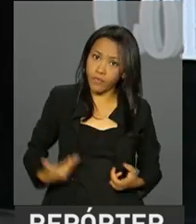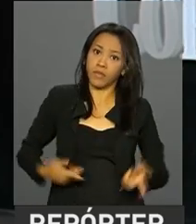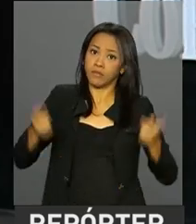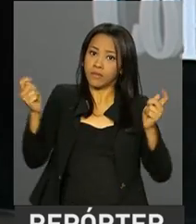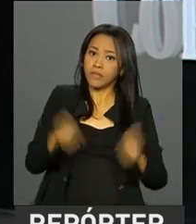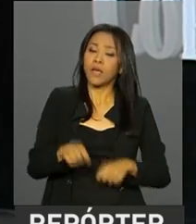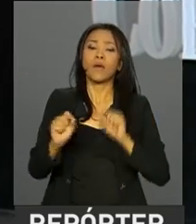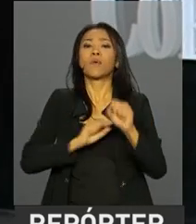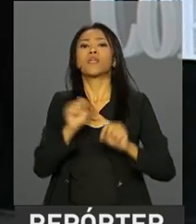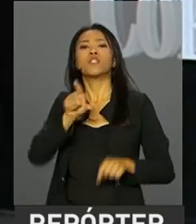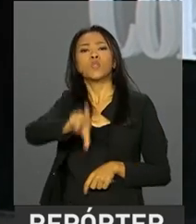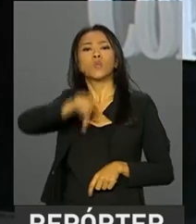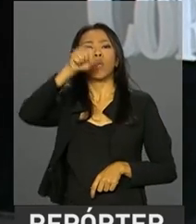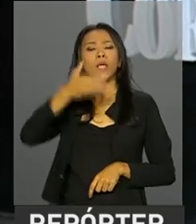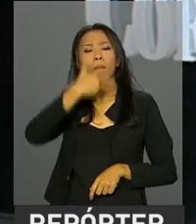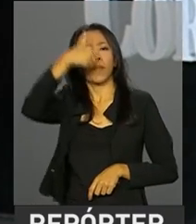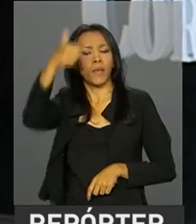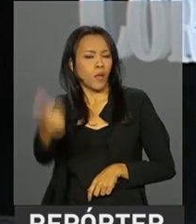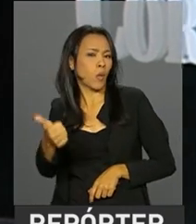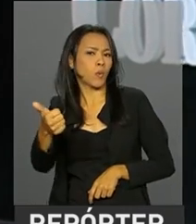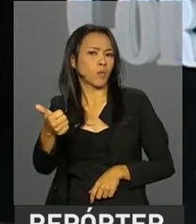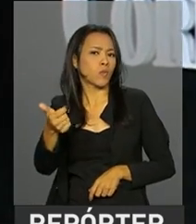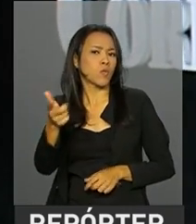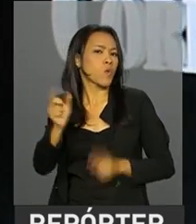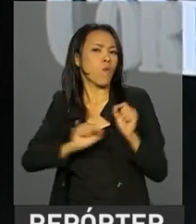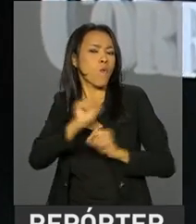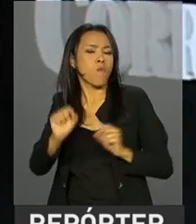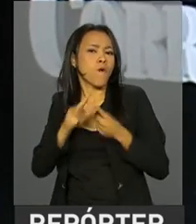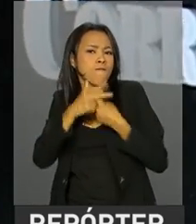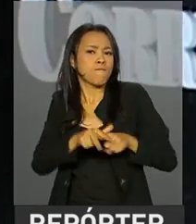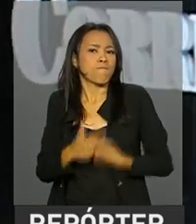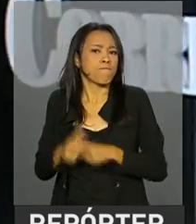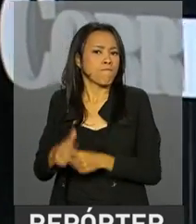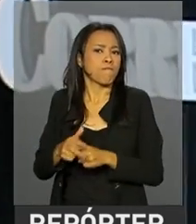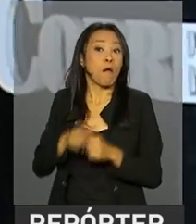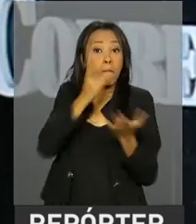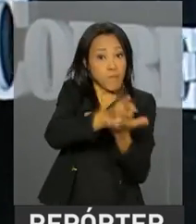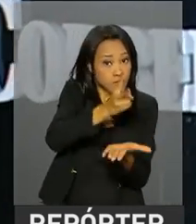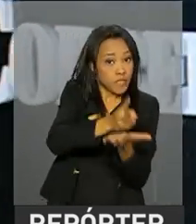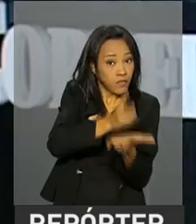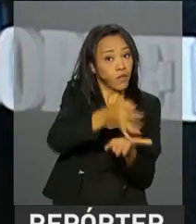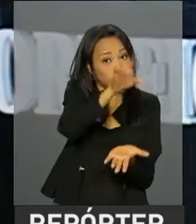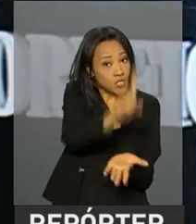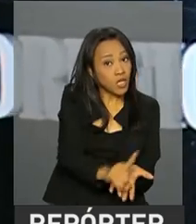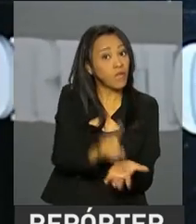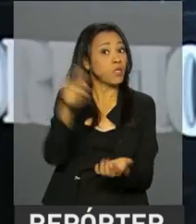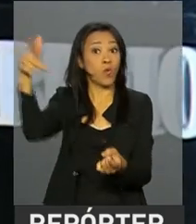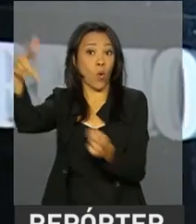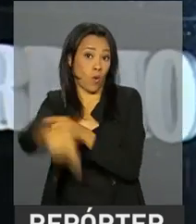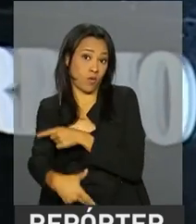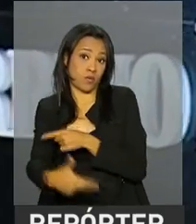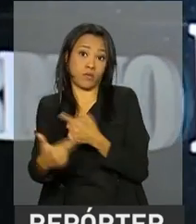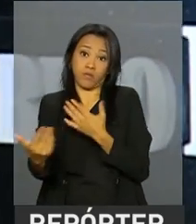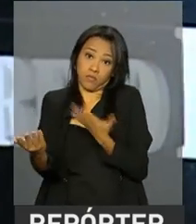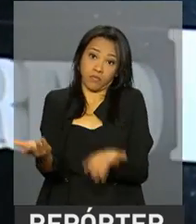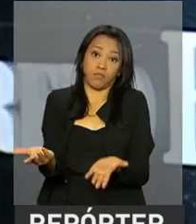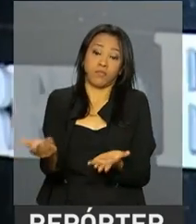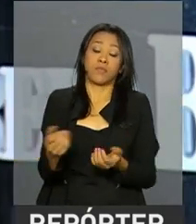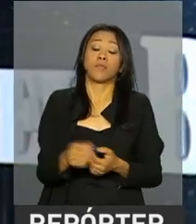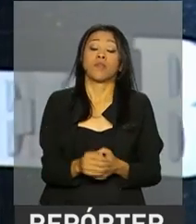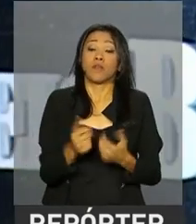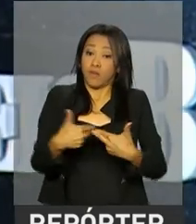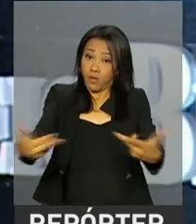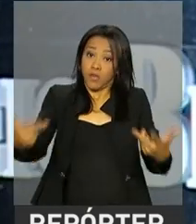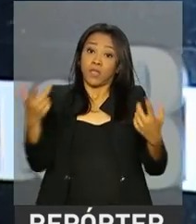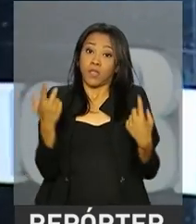pode escolher a melhor reforma que deseja fazer preservando direitos e não cortando benefícios esta